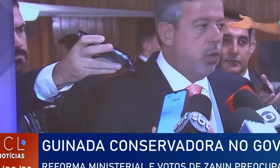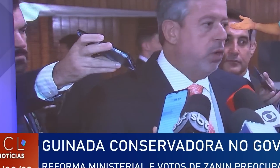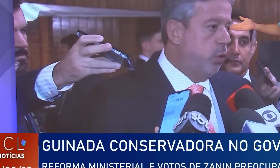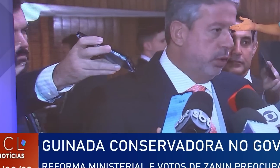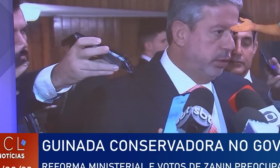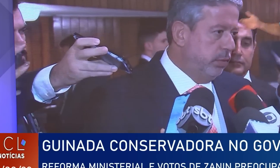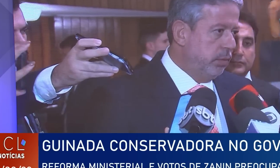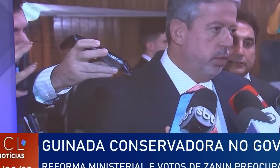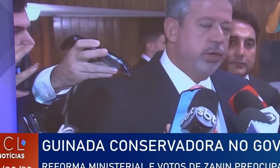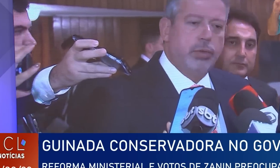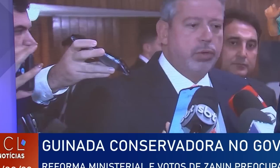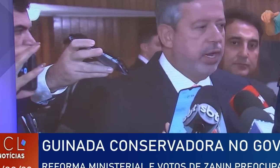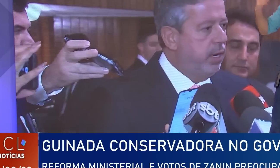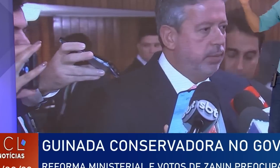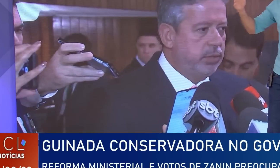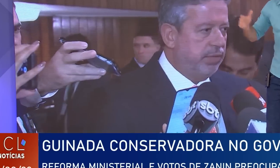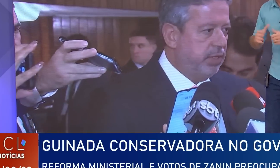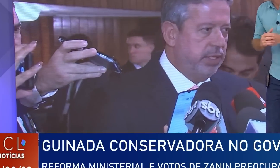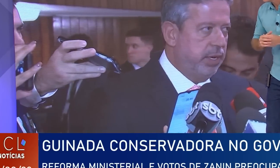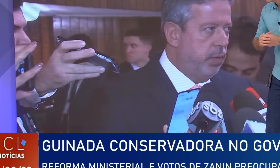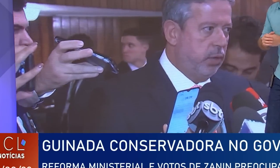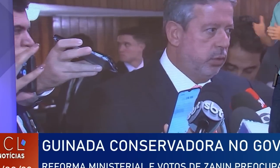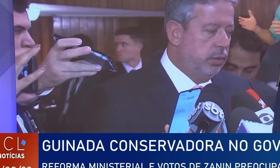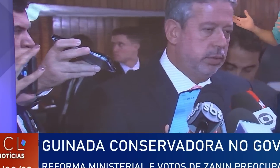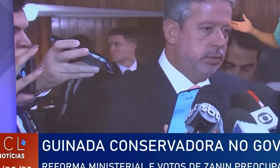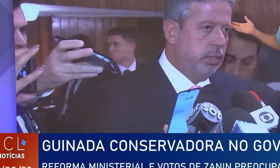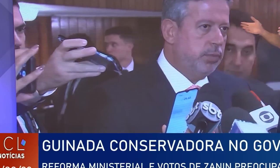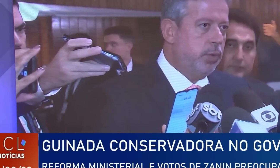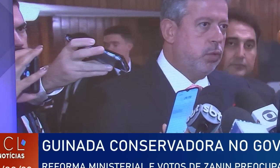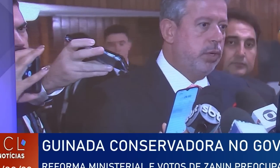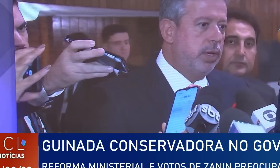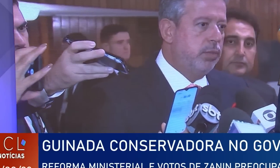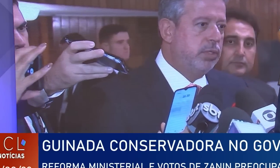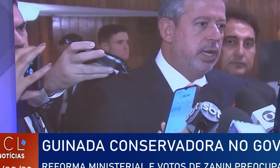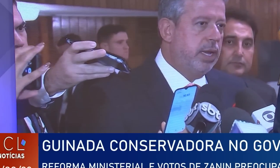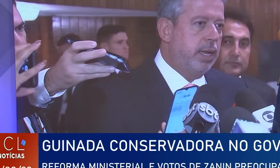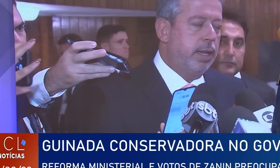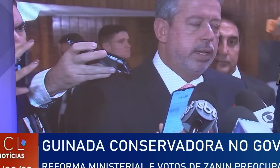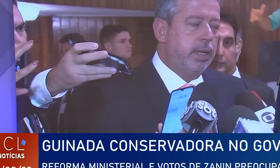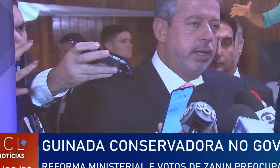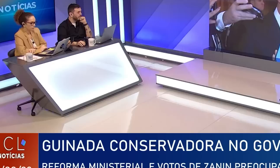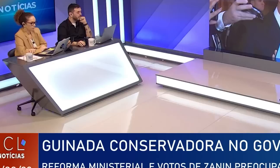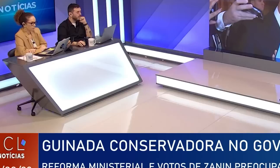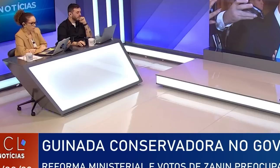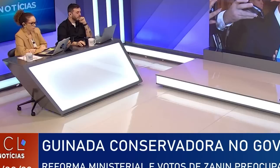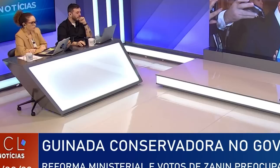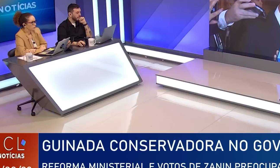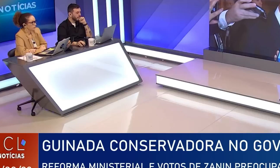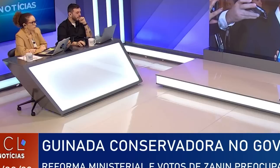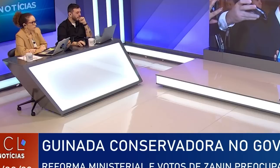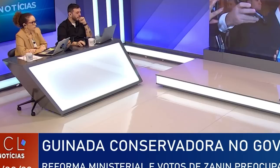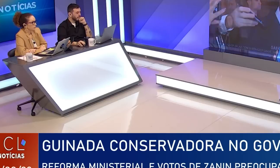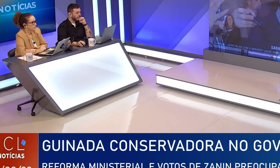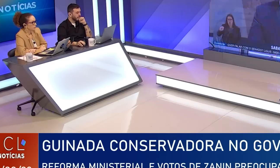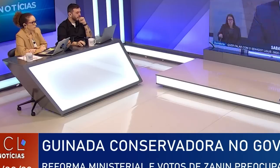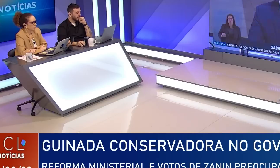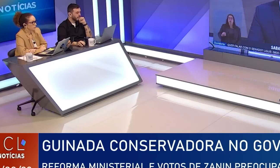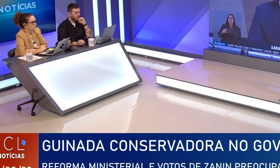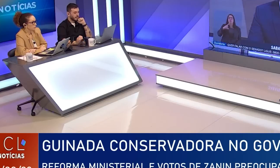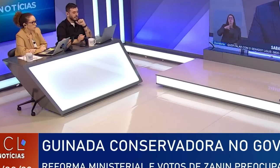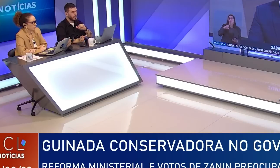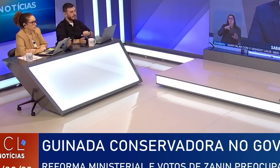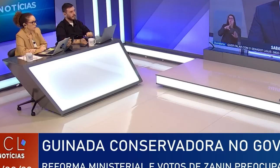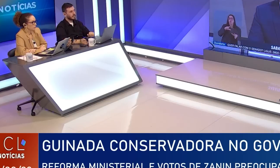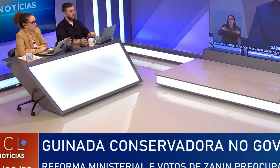Porque quando você começa a falar, ah, olha só, colocou o Zanin, que não tinha opção, precisava de alguém leal. Colocou a